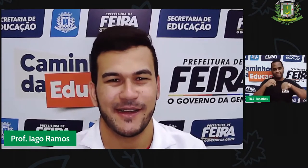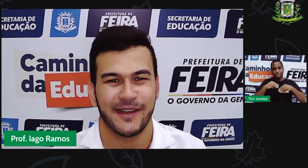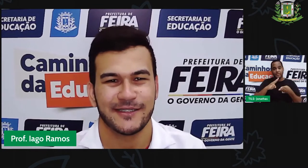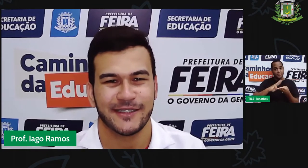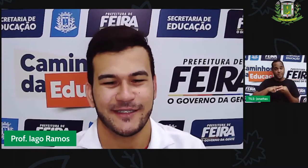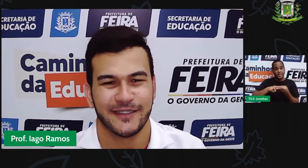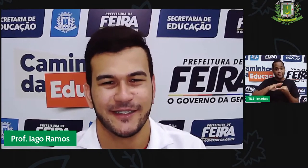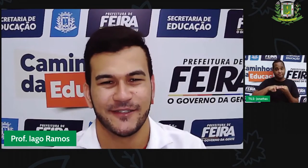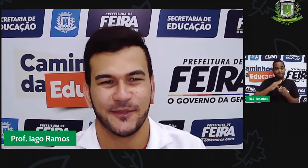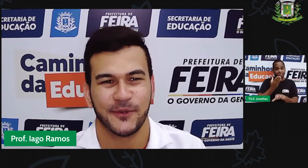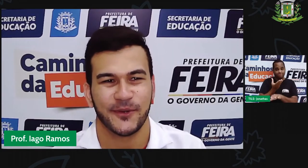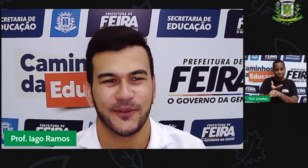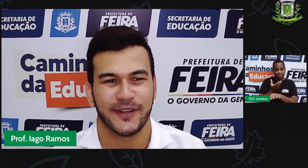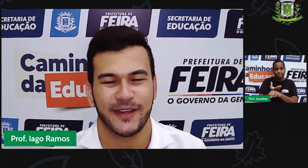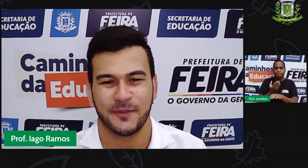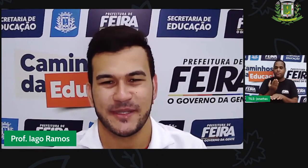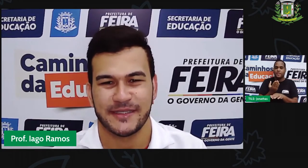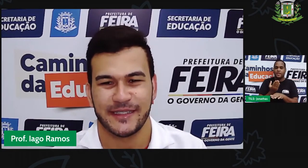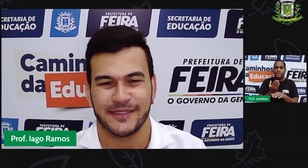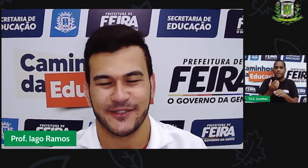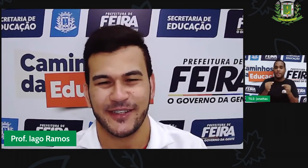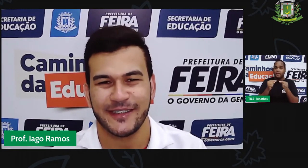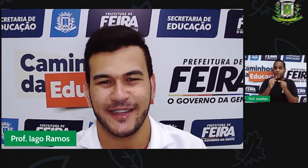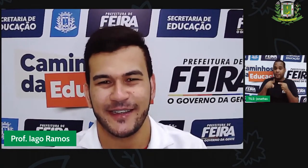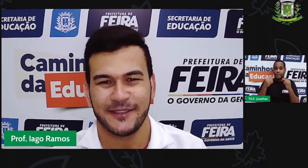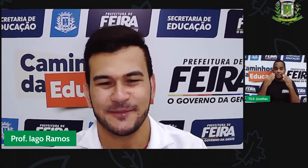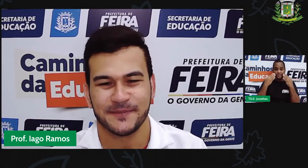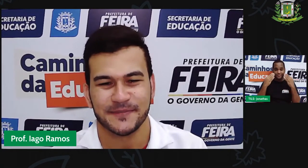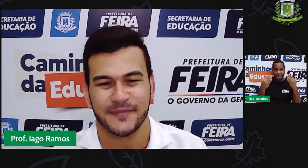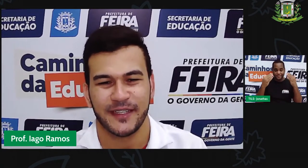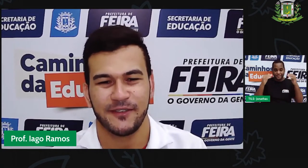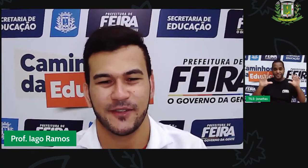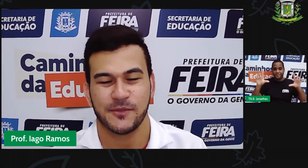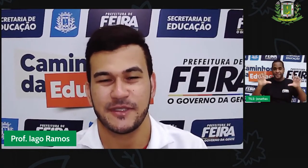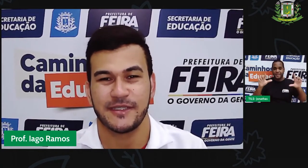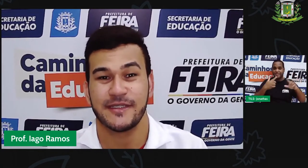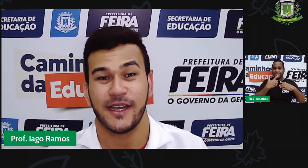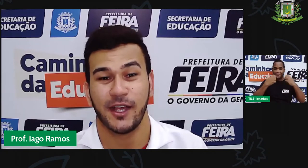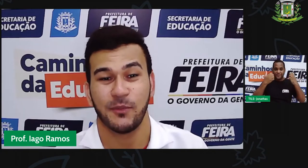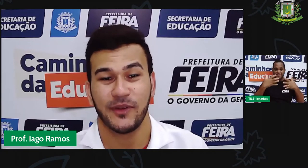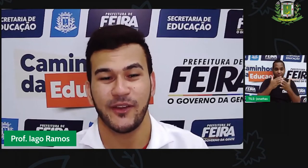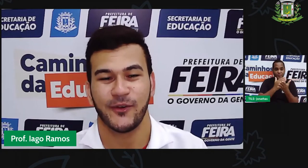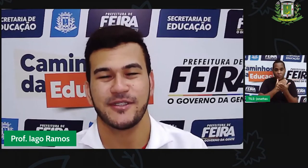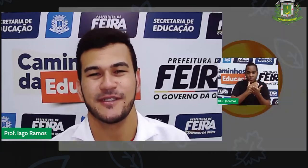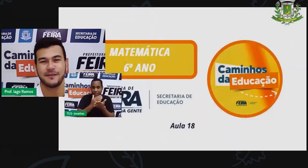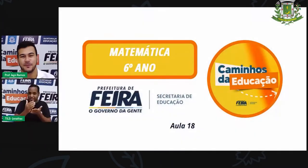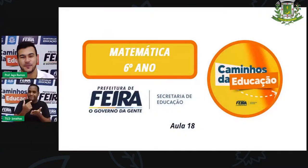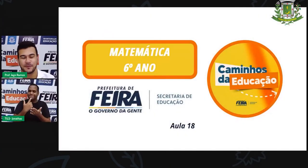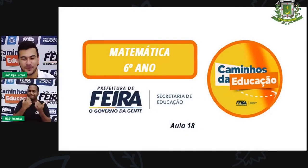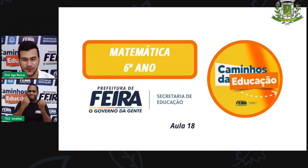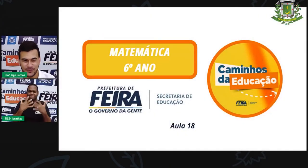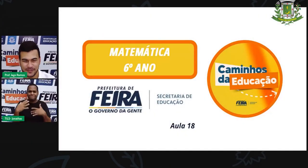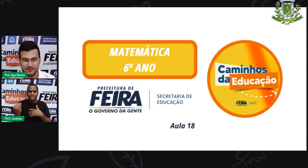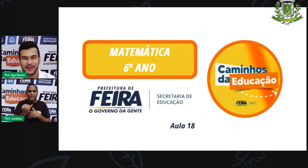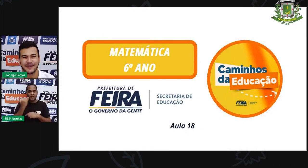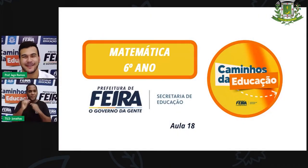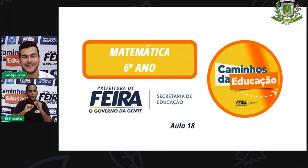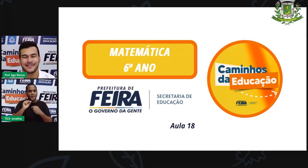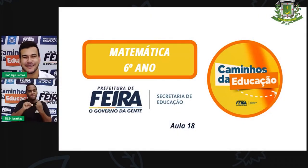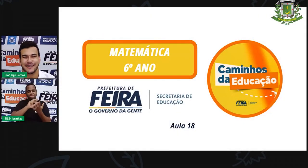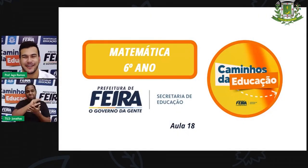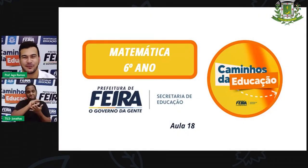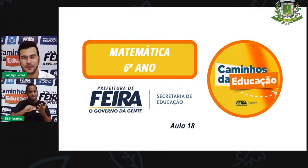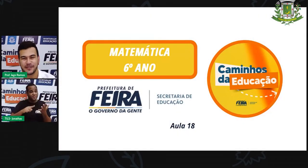matemática. Vamos colocar a apresentação na tela e vamos iniciar, porque hoje tem coisas